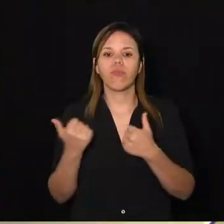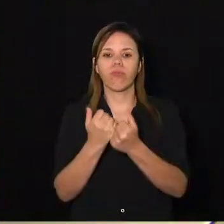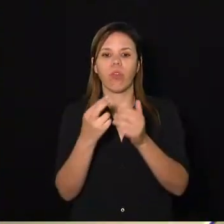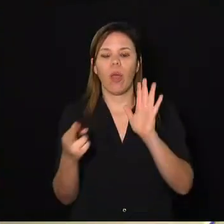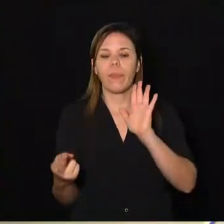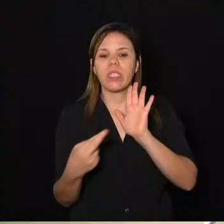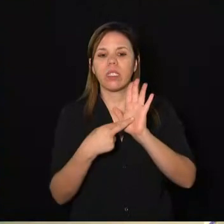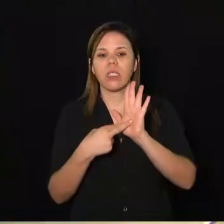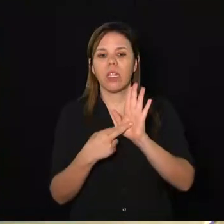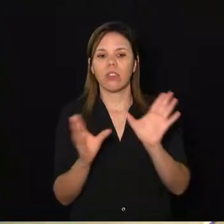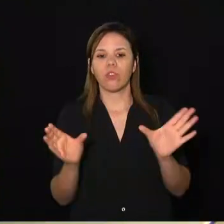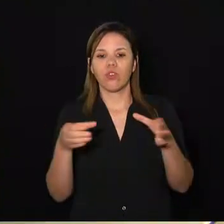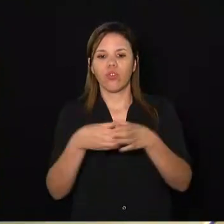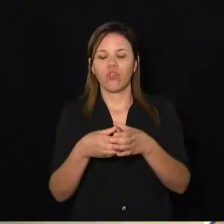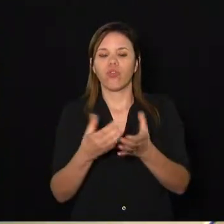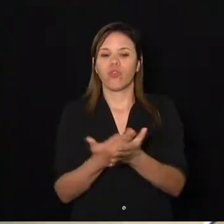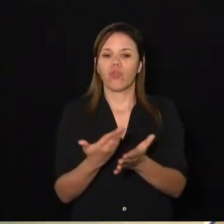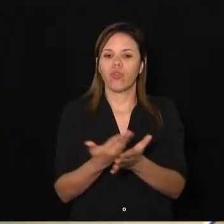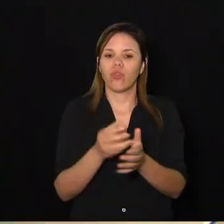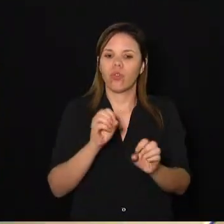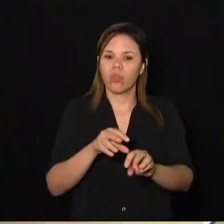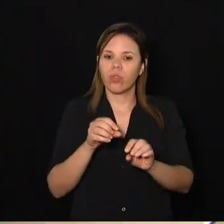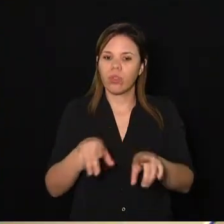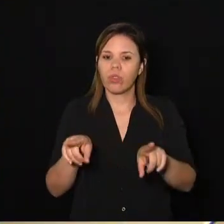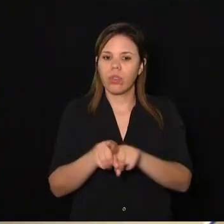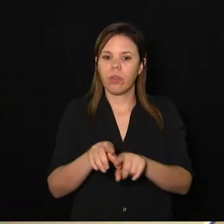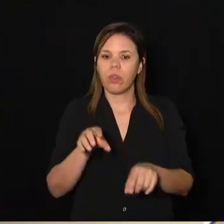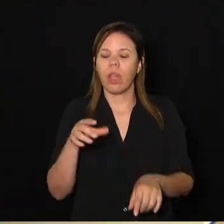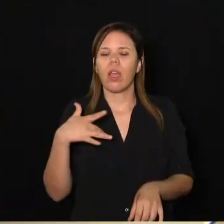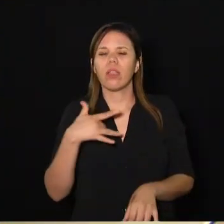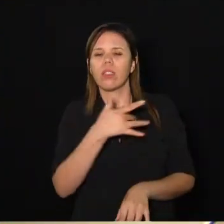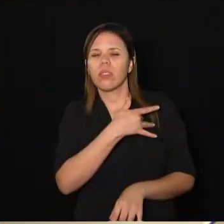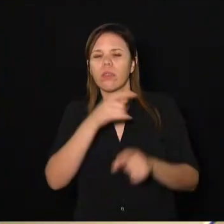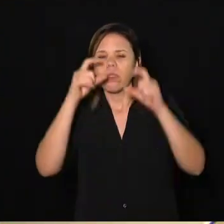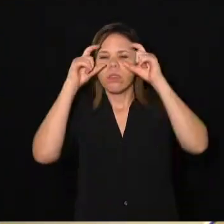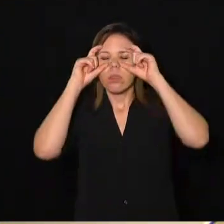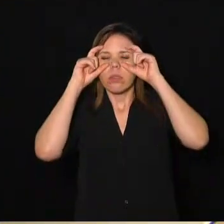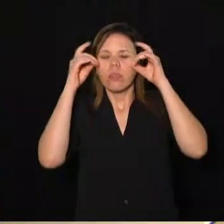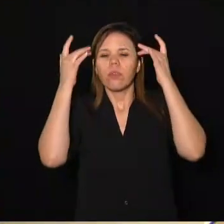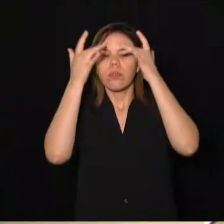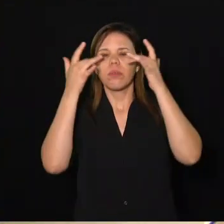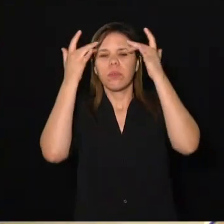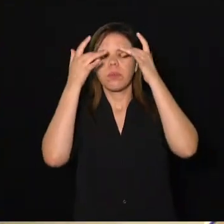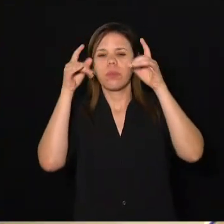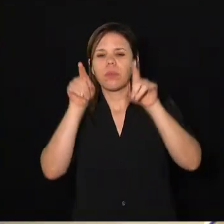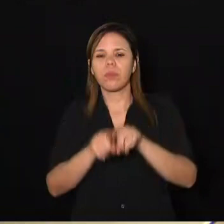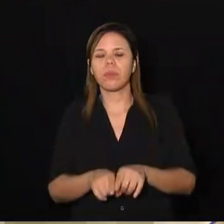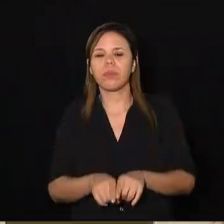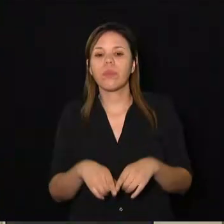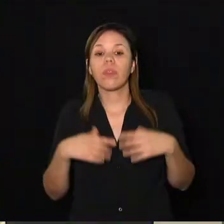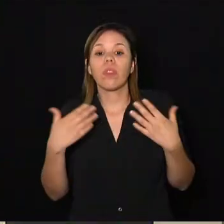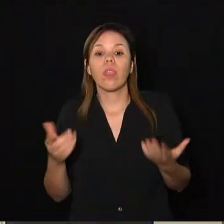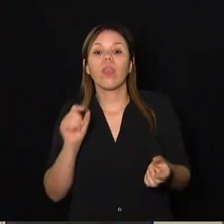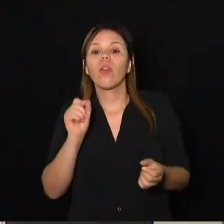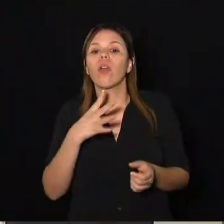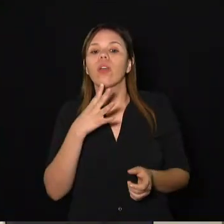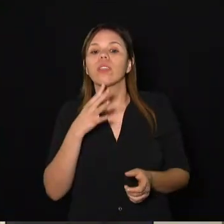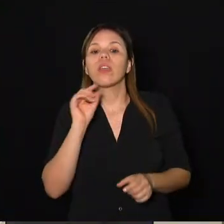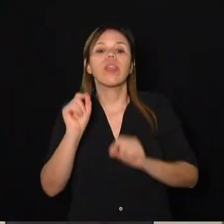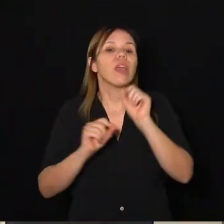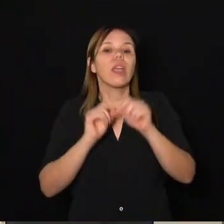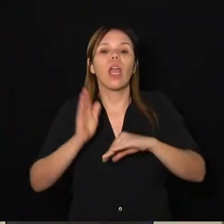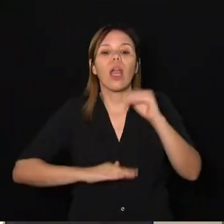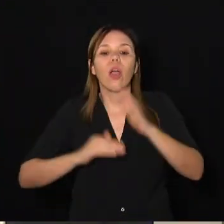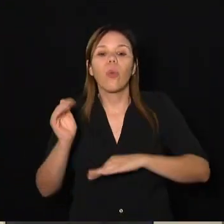ótica e optometria eu acho que quando englobamos a palavra saúde ocular é necessário a gente conhecer quem são os profissionais